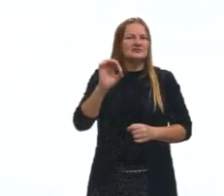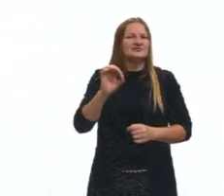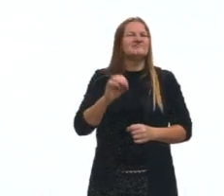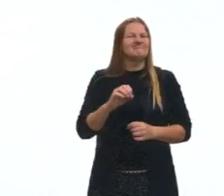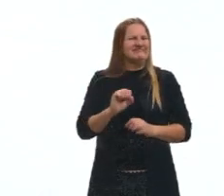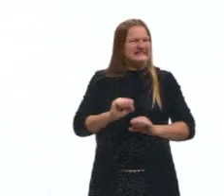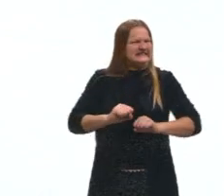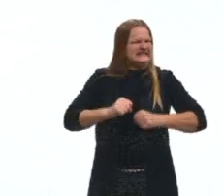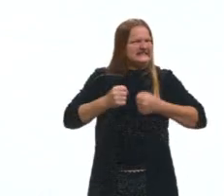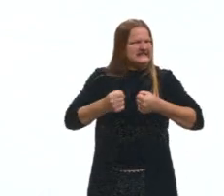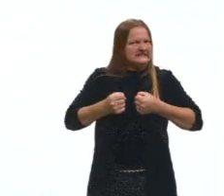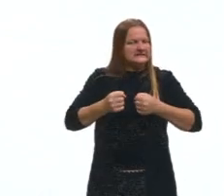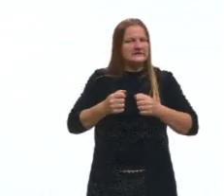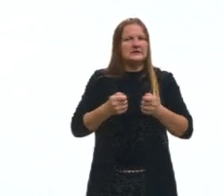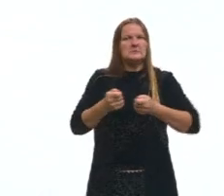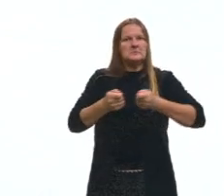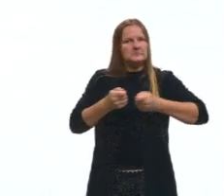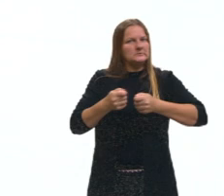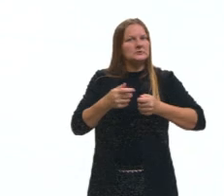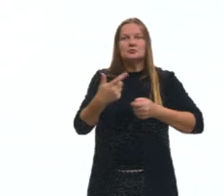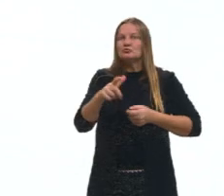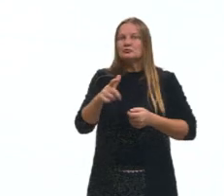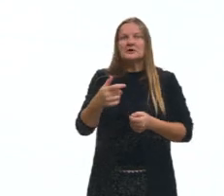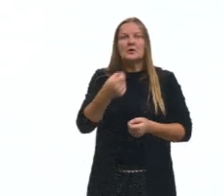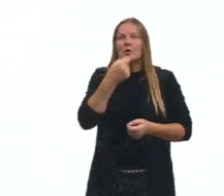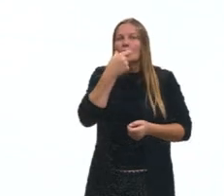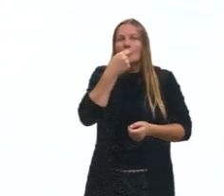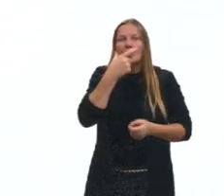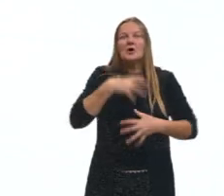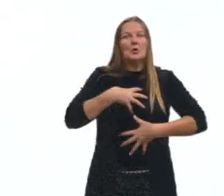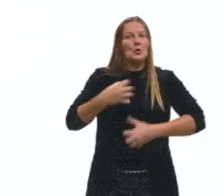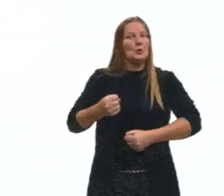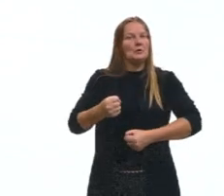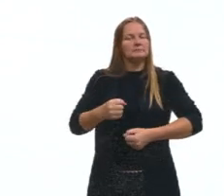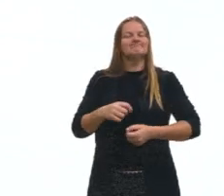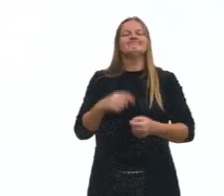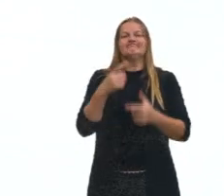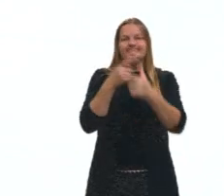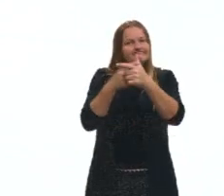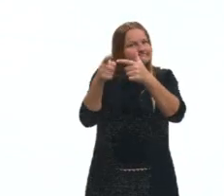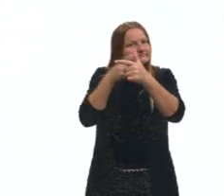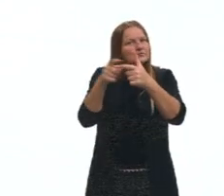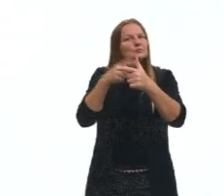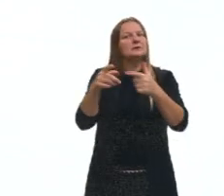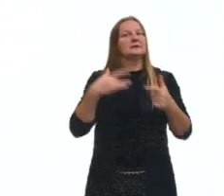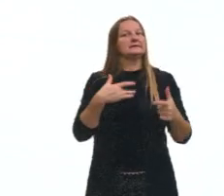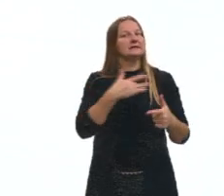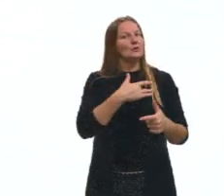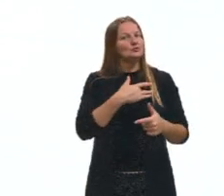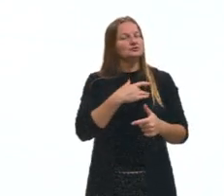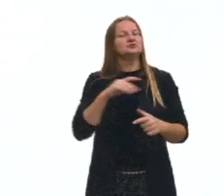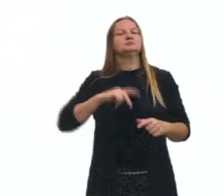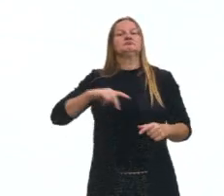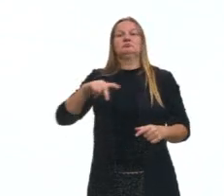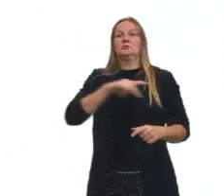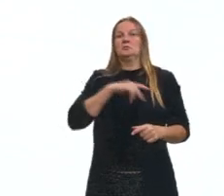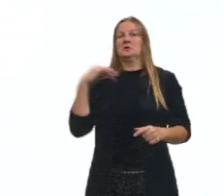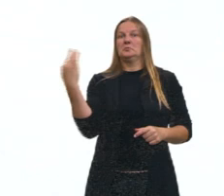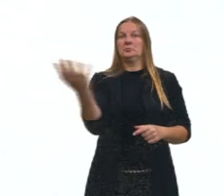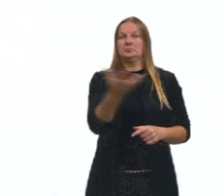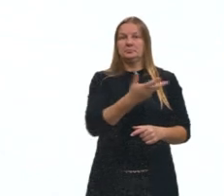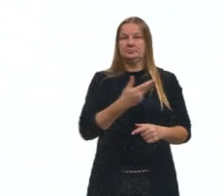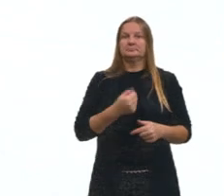resistentes a antibióticos A então é um problema de saúde pública as